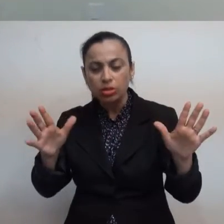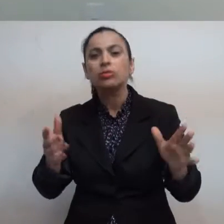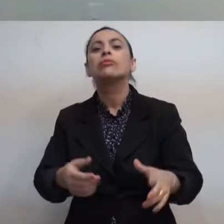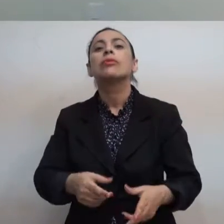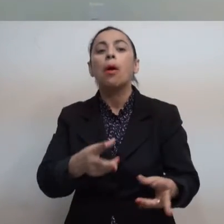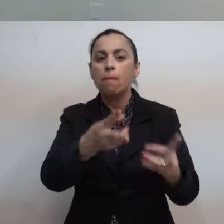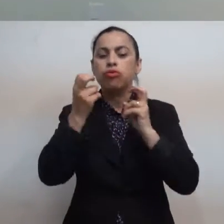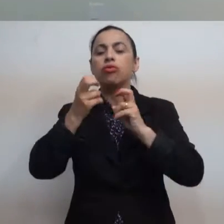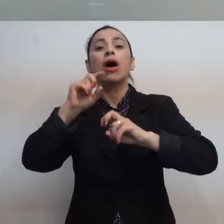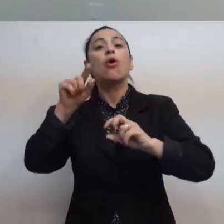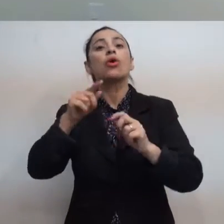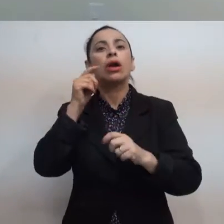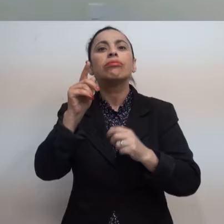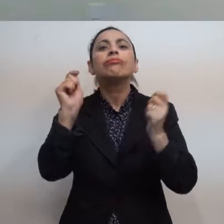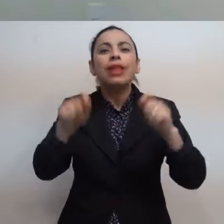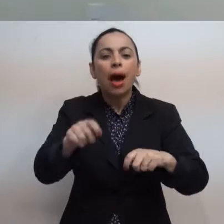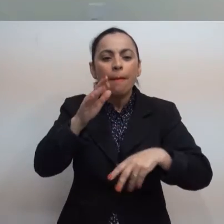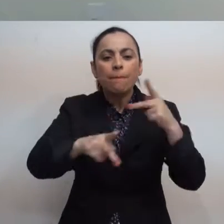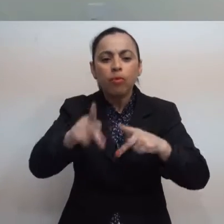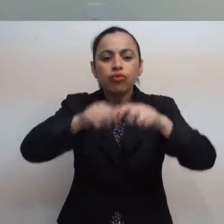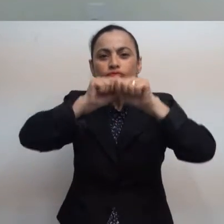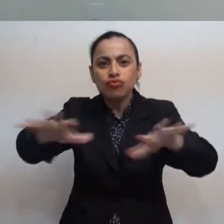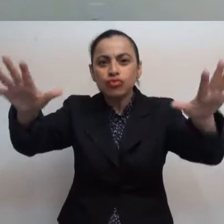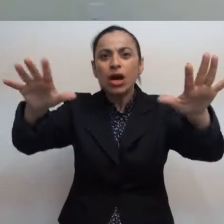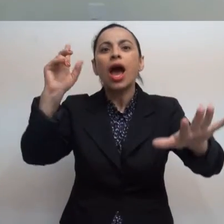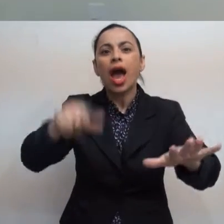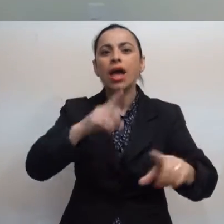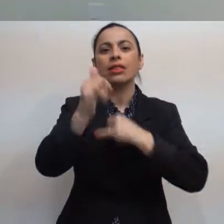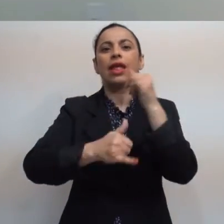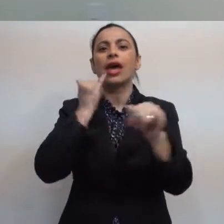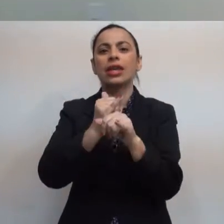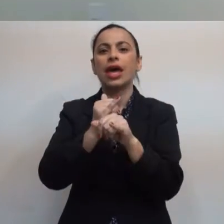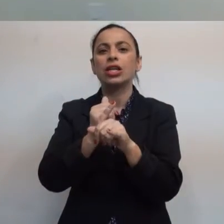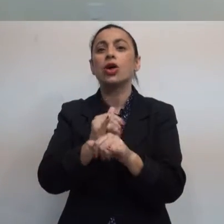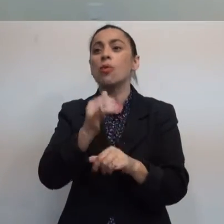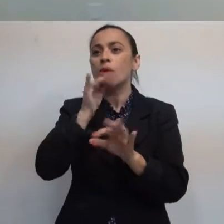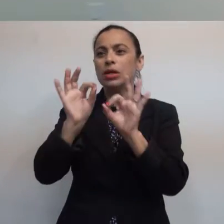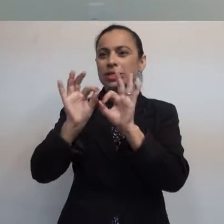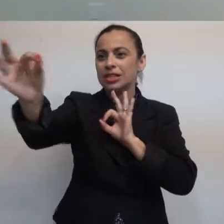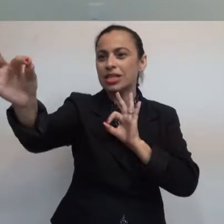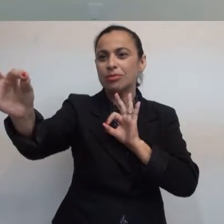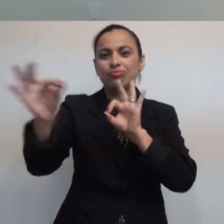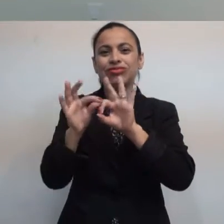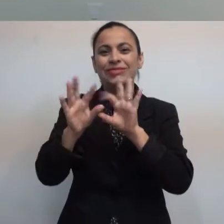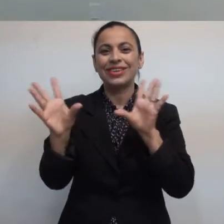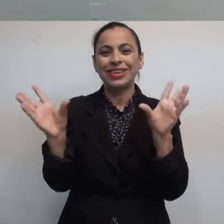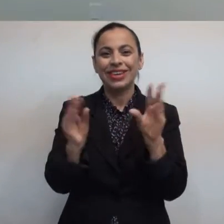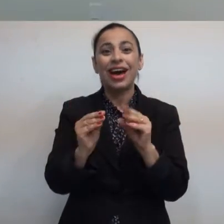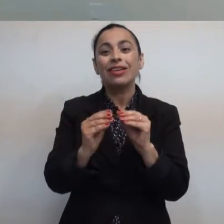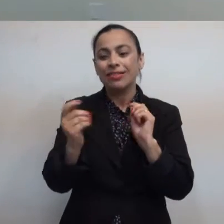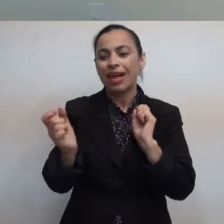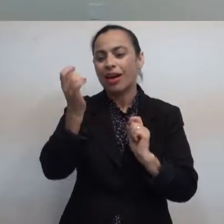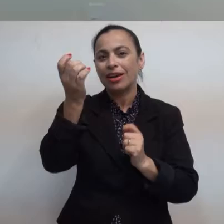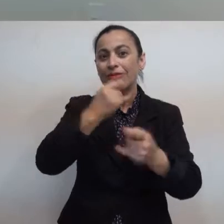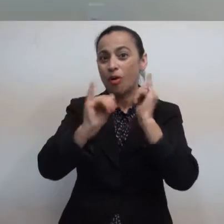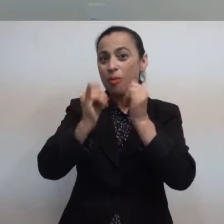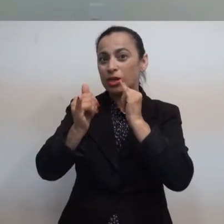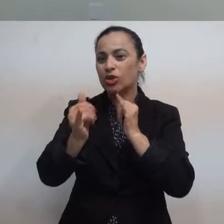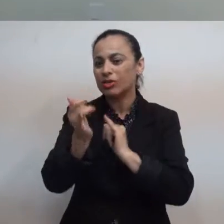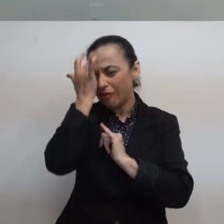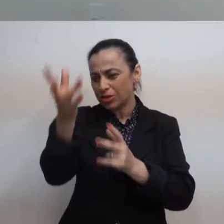o que populariza tudo isso é a internet, é esse encurtamento da distância entre